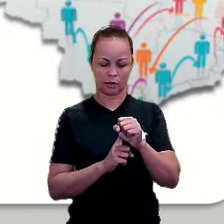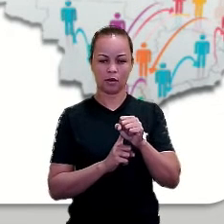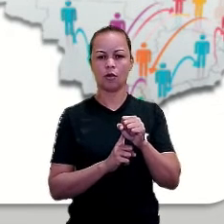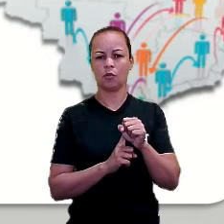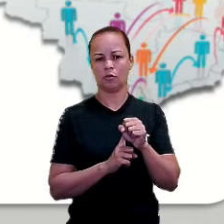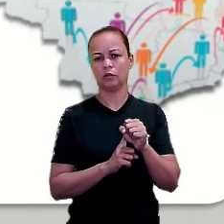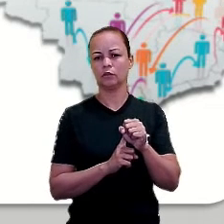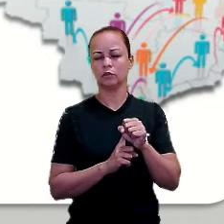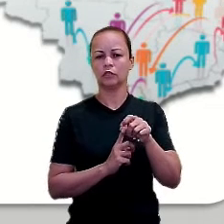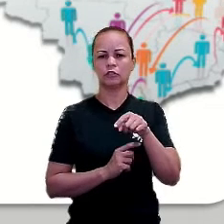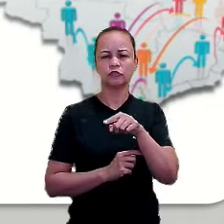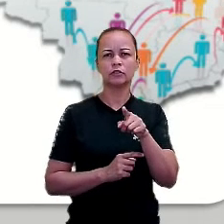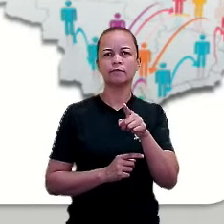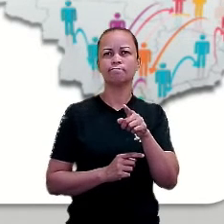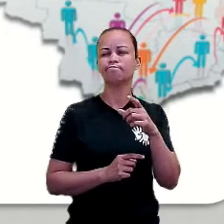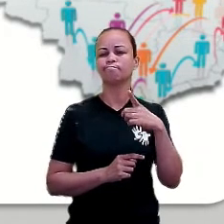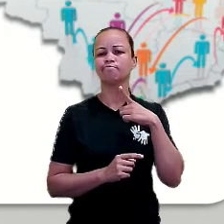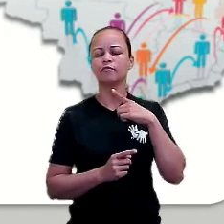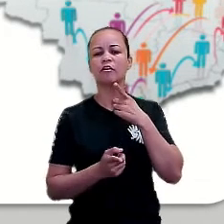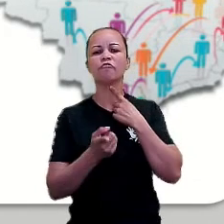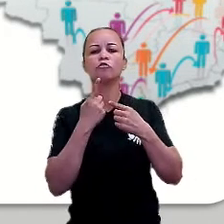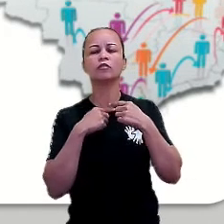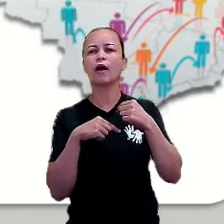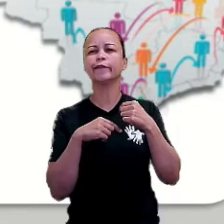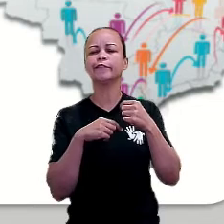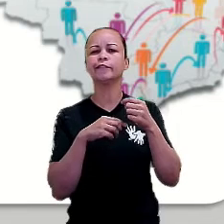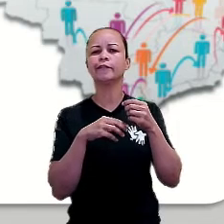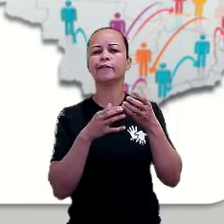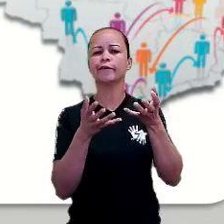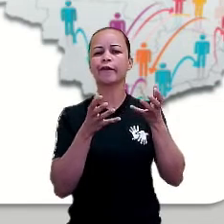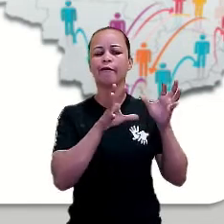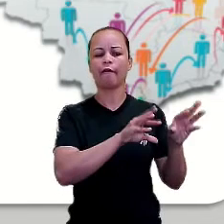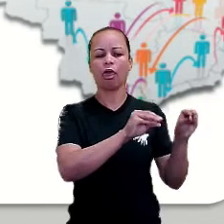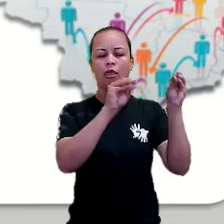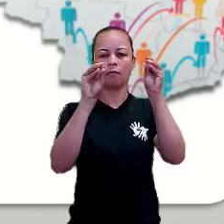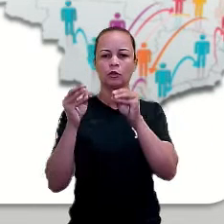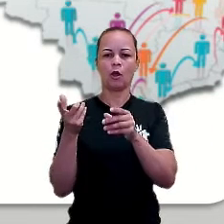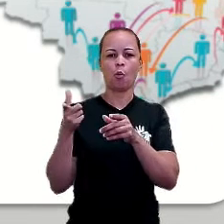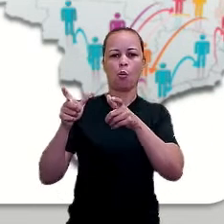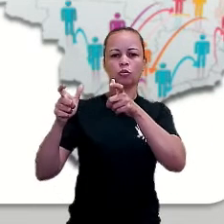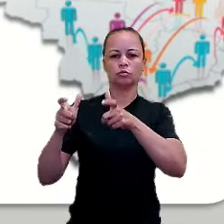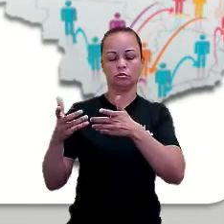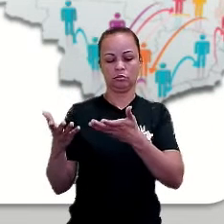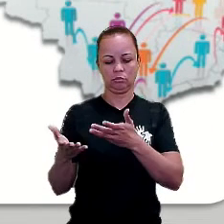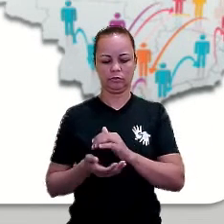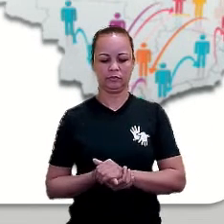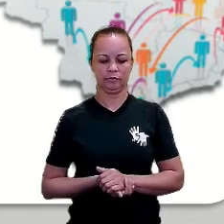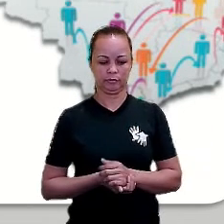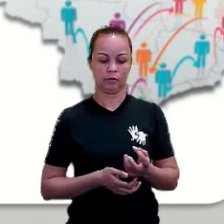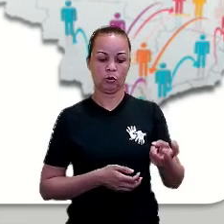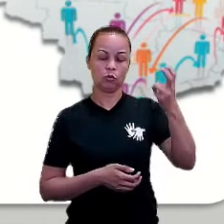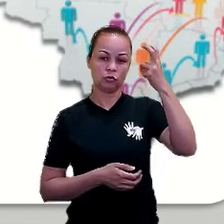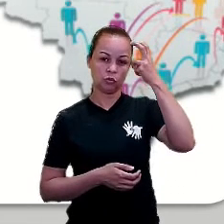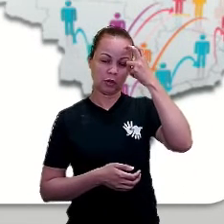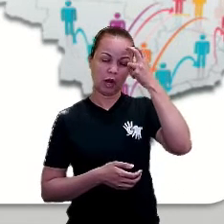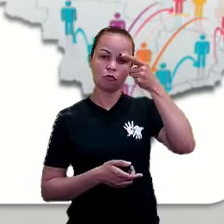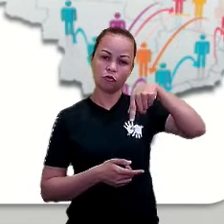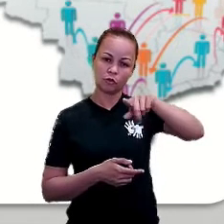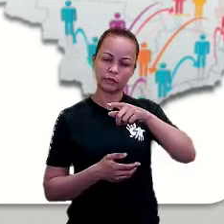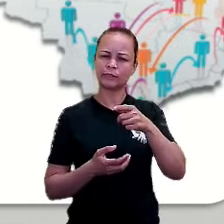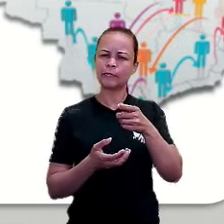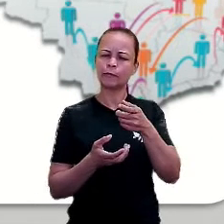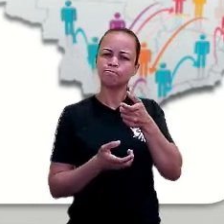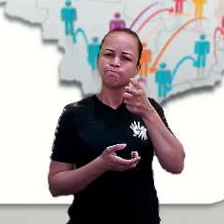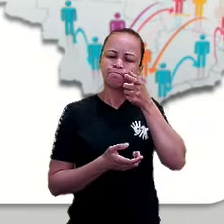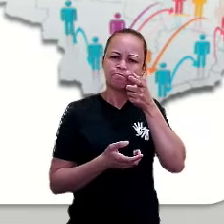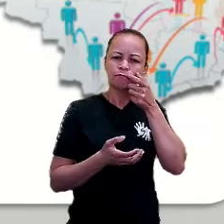de você sentir vontade de se mudar. Cultural, quando você se identifica com a cultura daquele local que você vai.